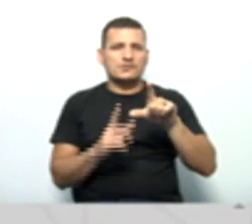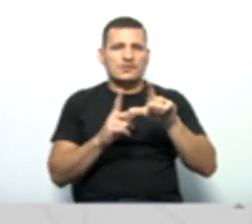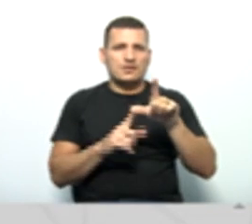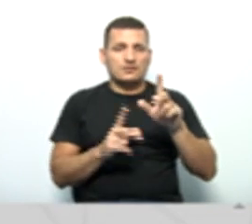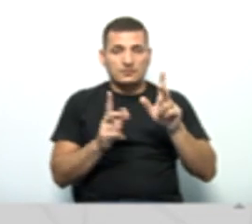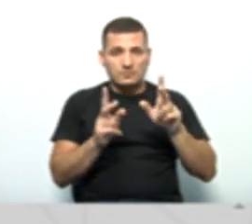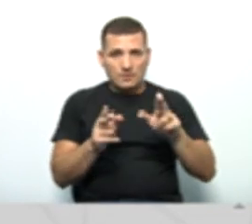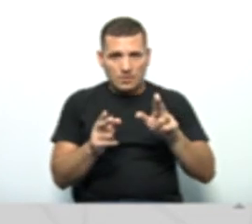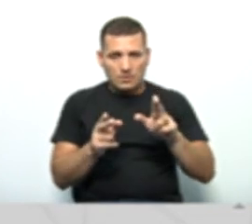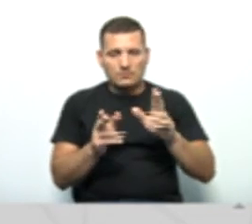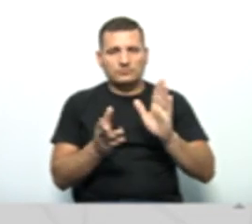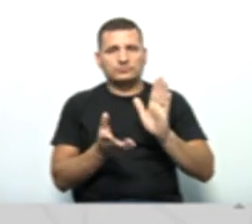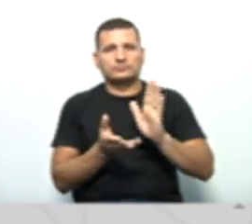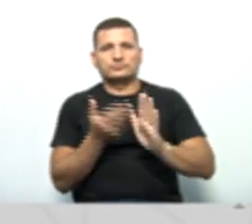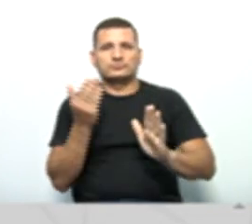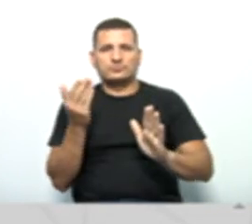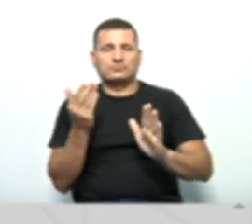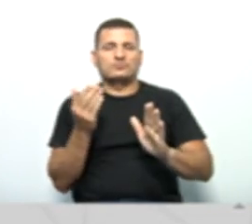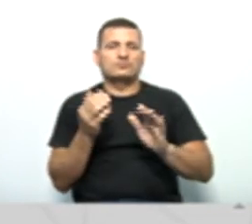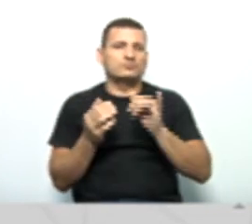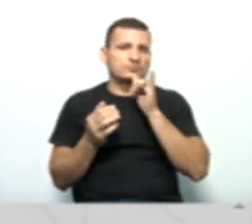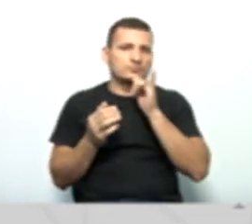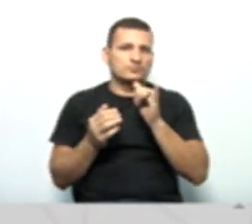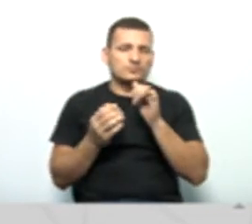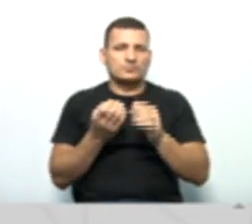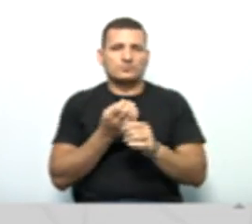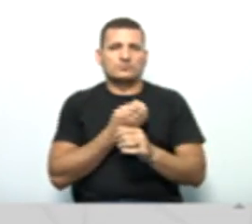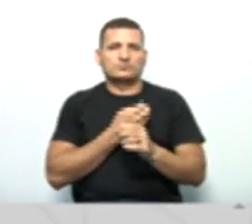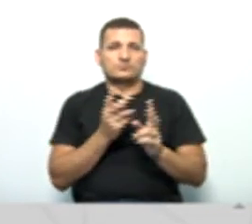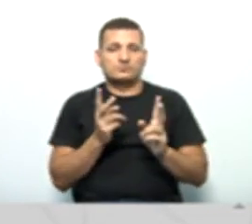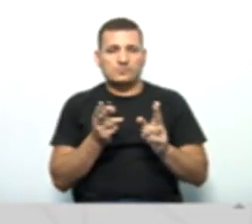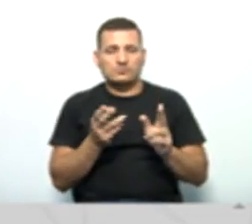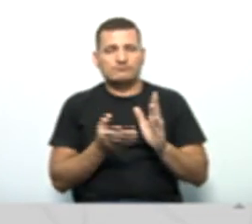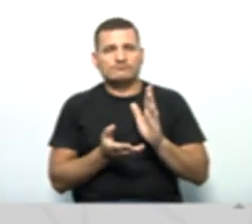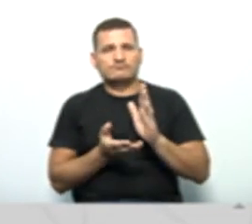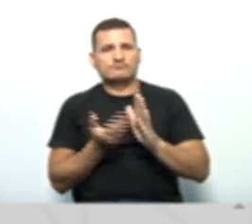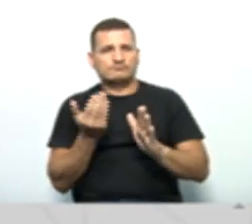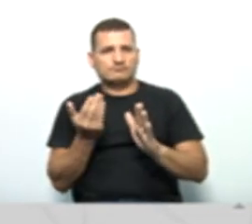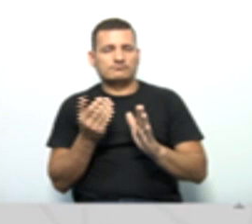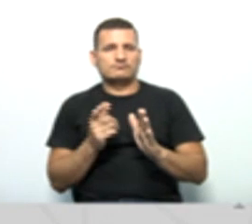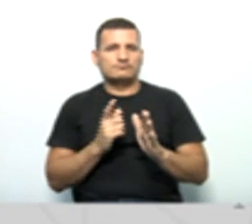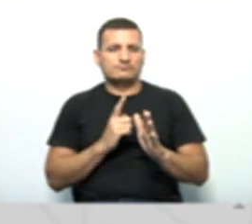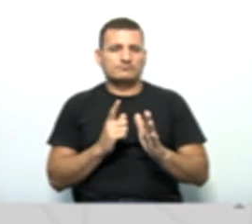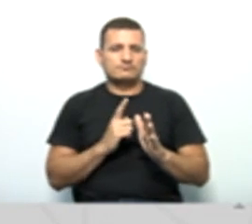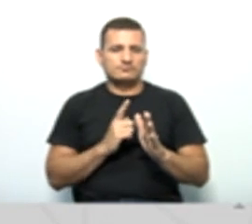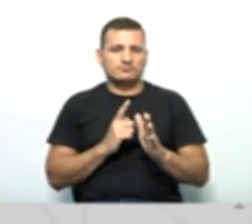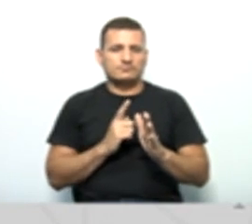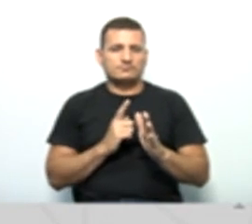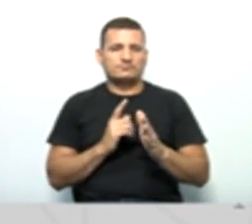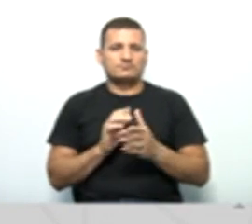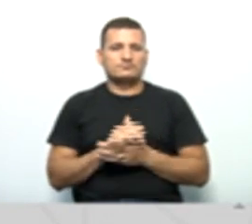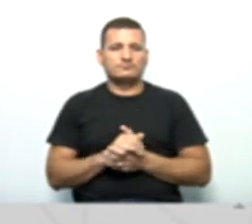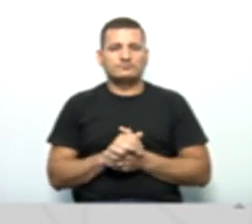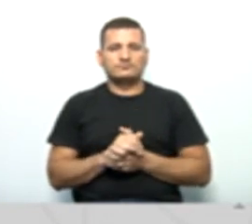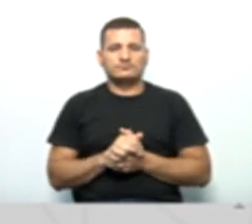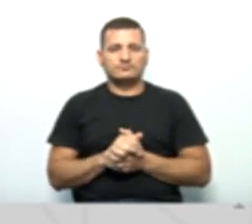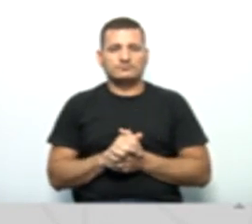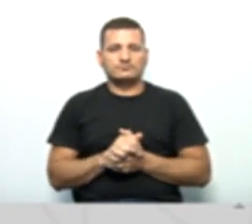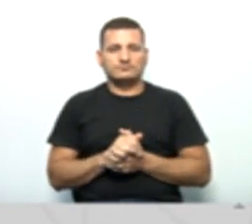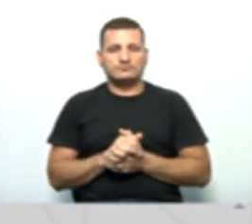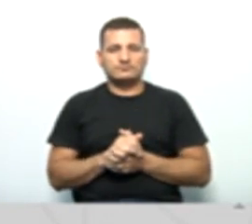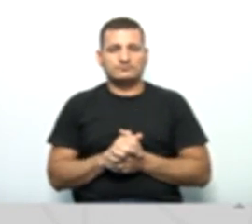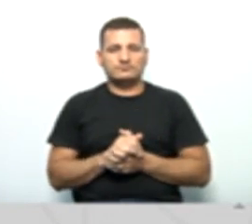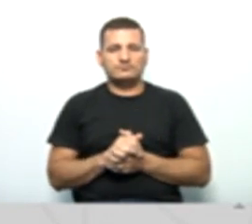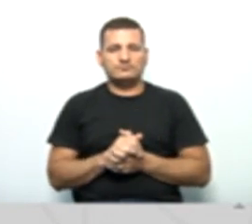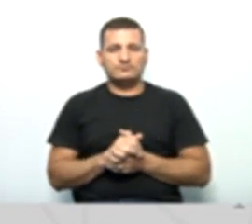nós temos na nossa lista, ou nos nossos valores, né? E aí ele vai tirando tudo que